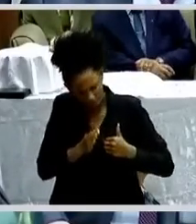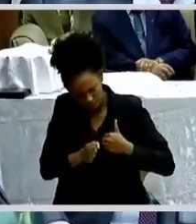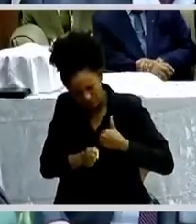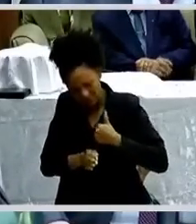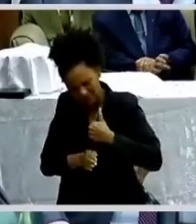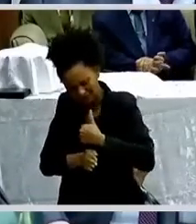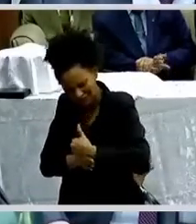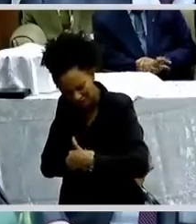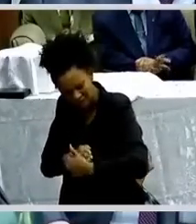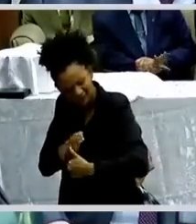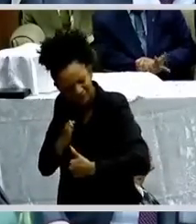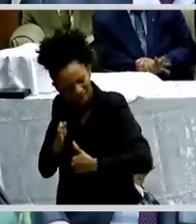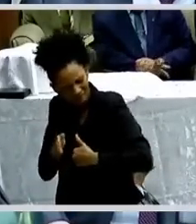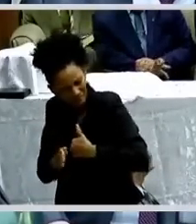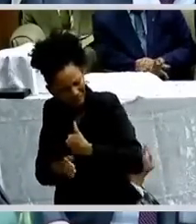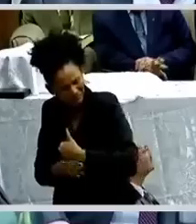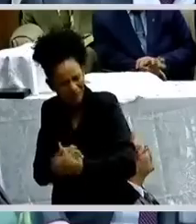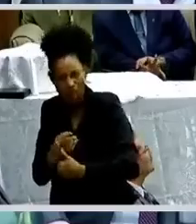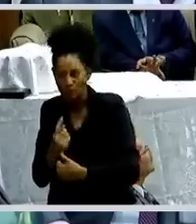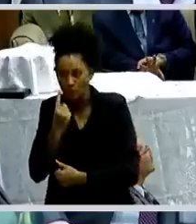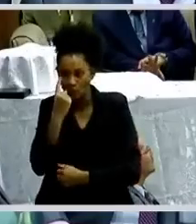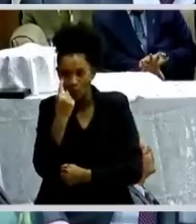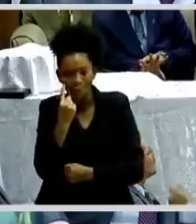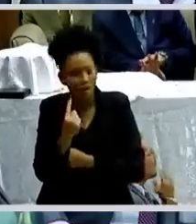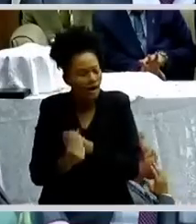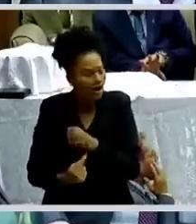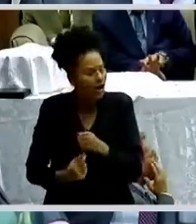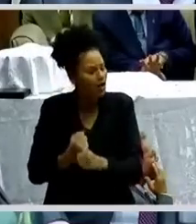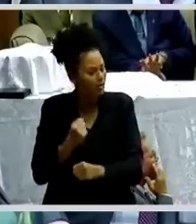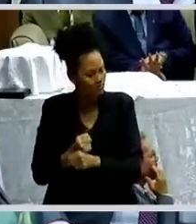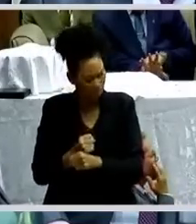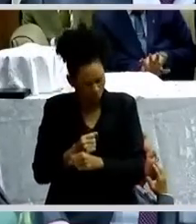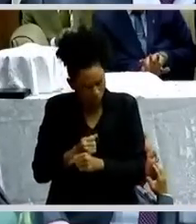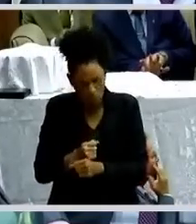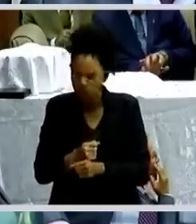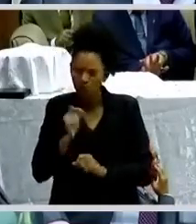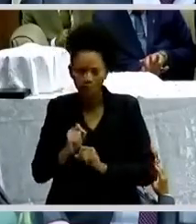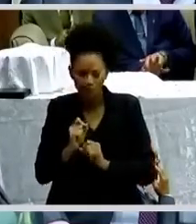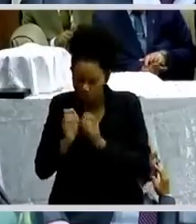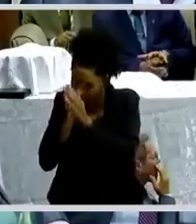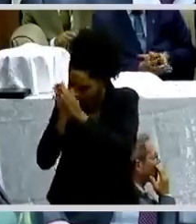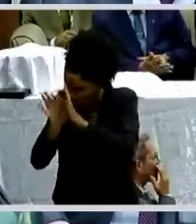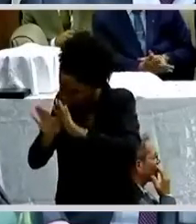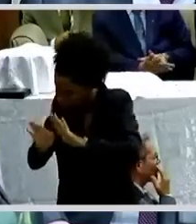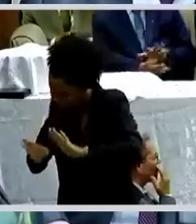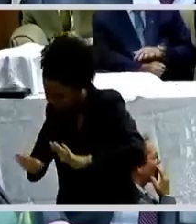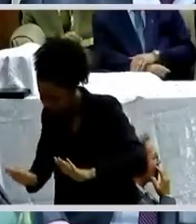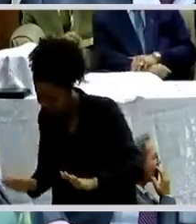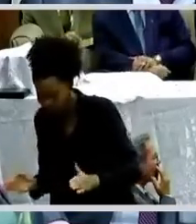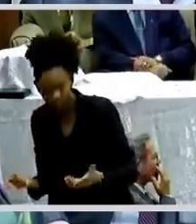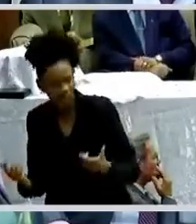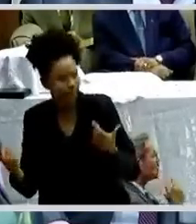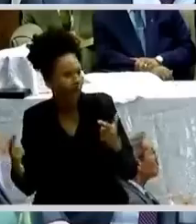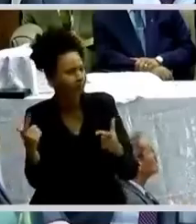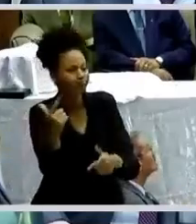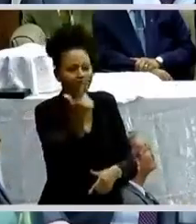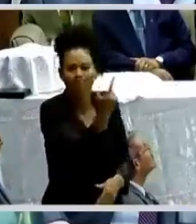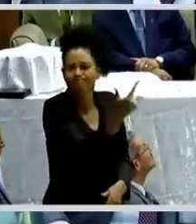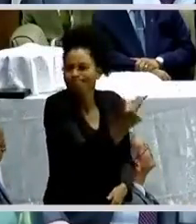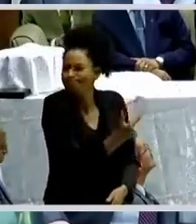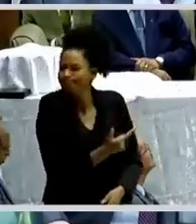passando. Vem o ano da adoração. Como nenhum lugar mais tinha lugar de